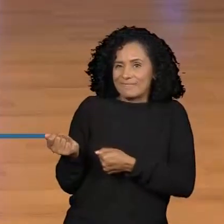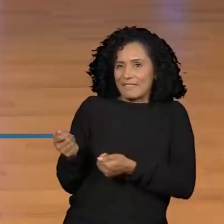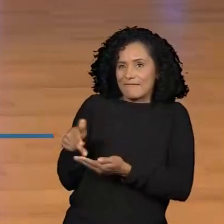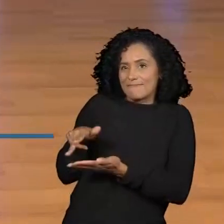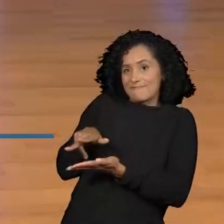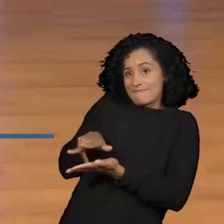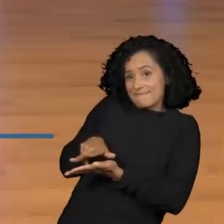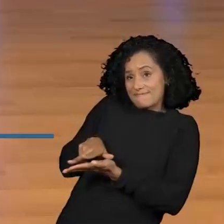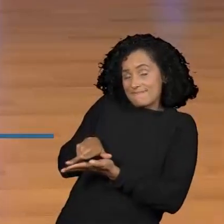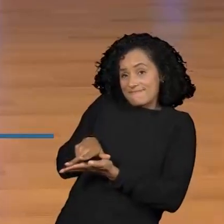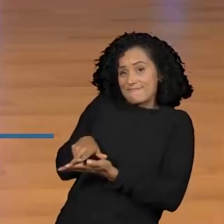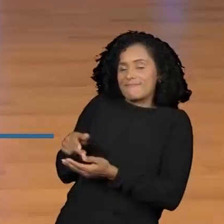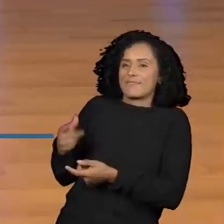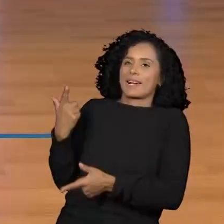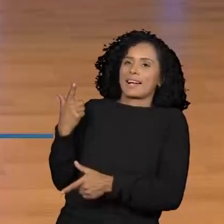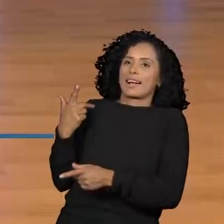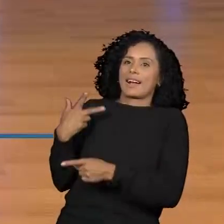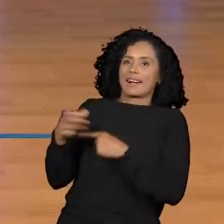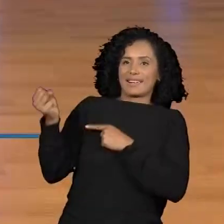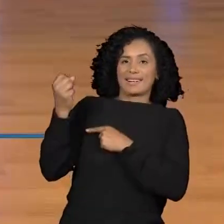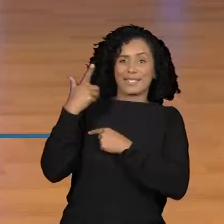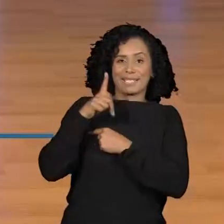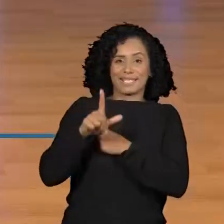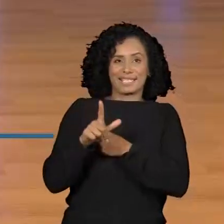Óbvio que eu não...